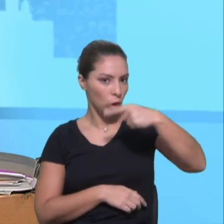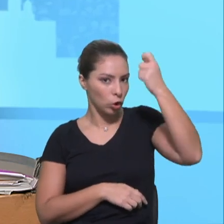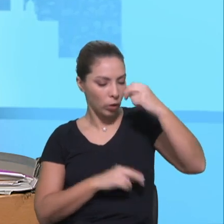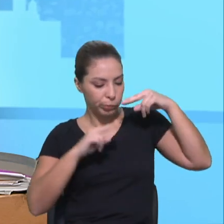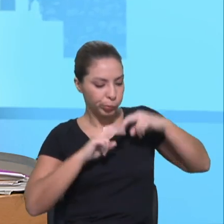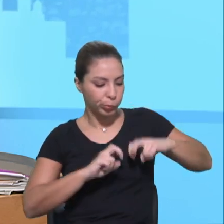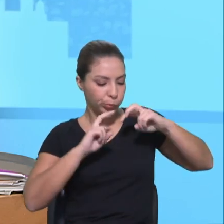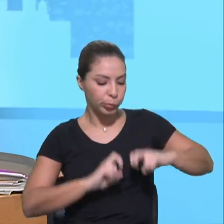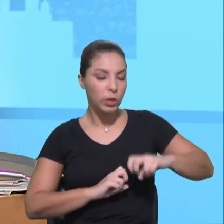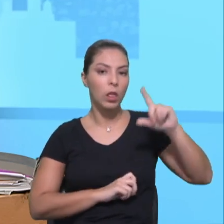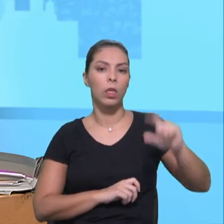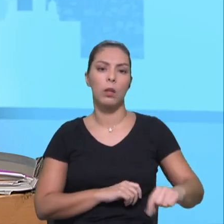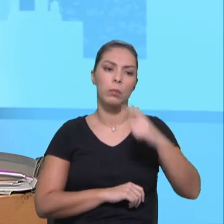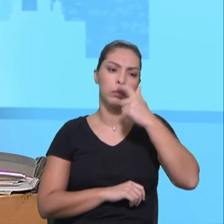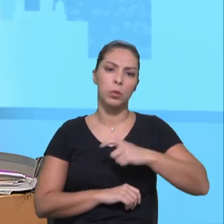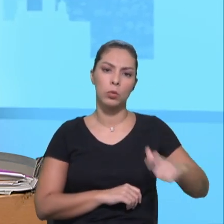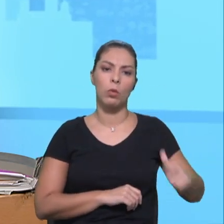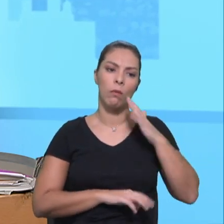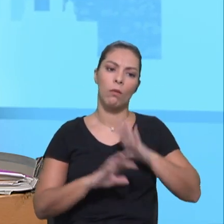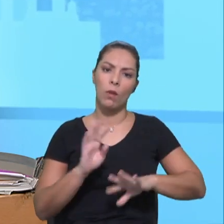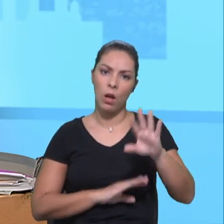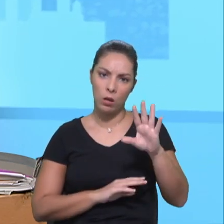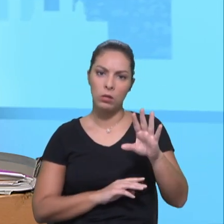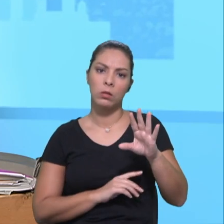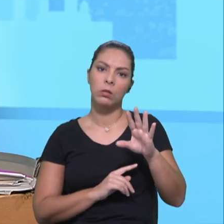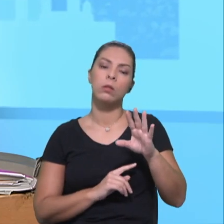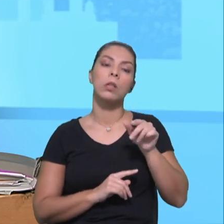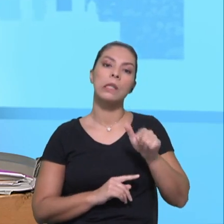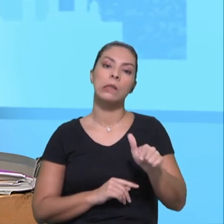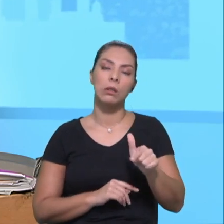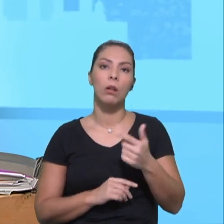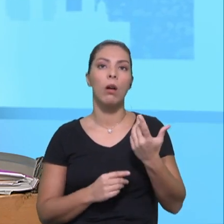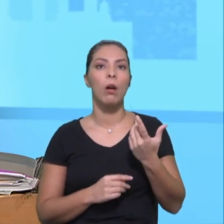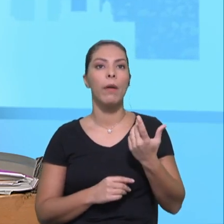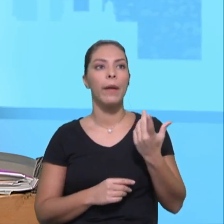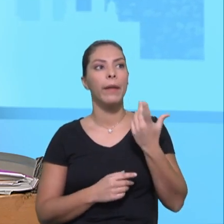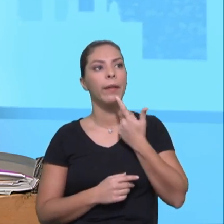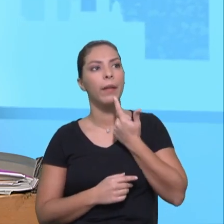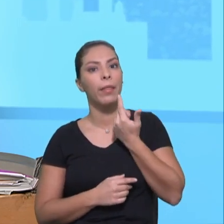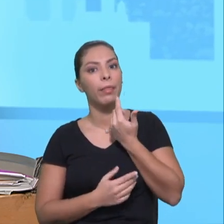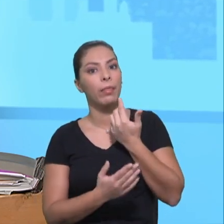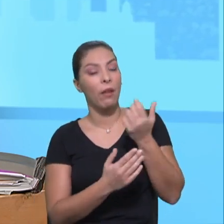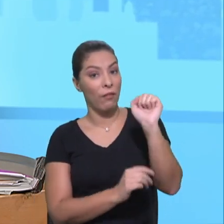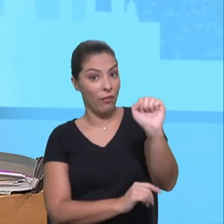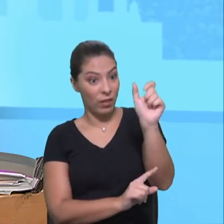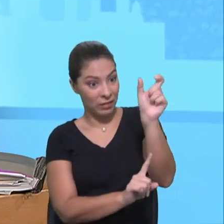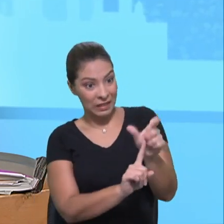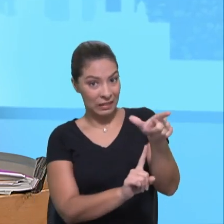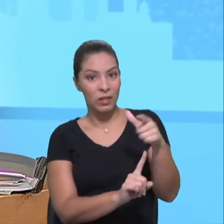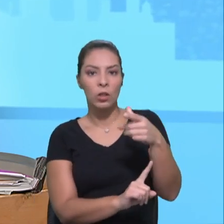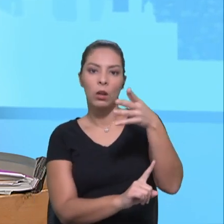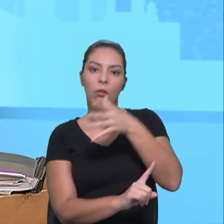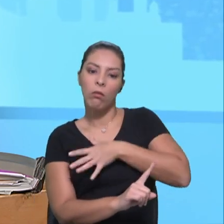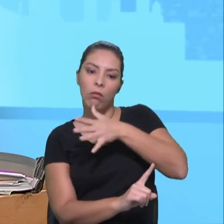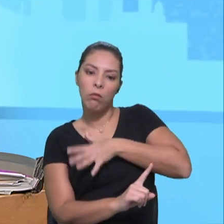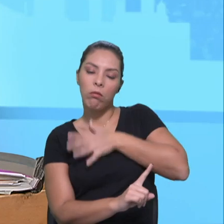precisamente nessa matéria. E por isso o que nós lhe pedimos foi que ele nos trouxesse a experiência e, sobretudo, que ajudasse